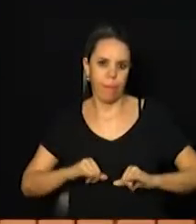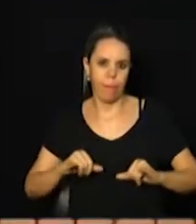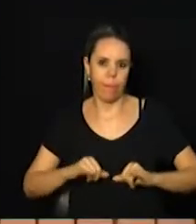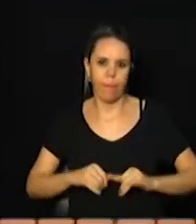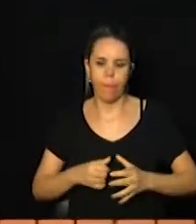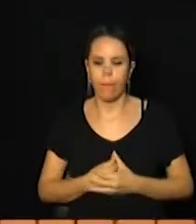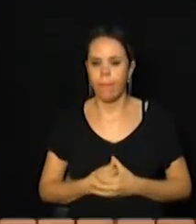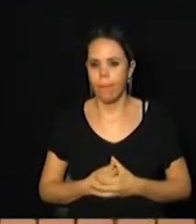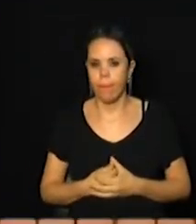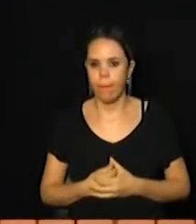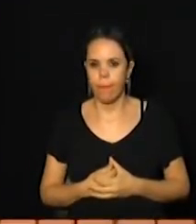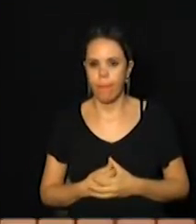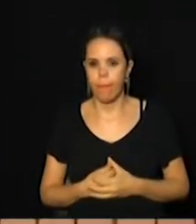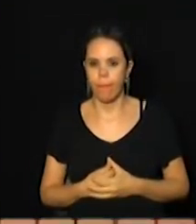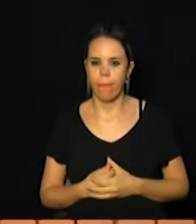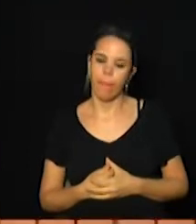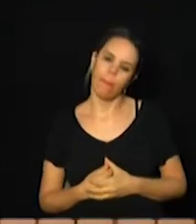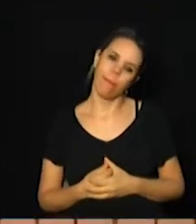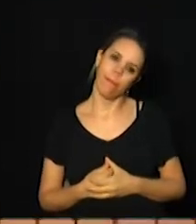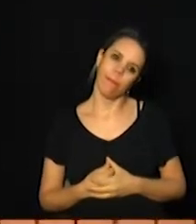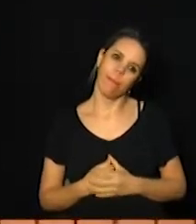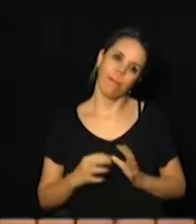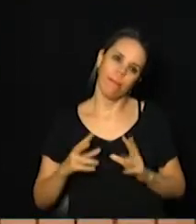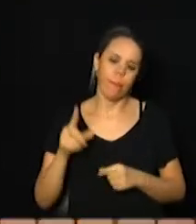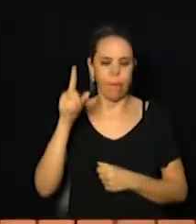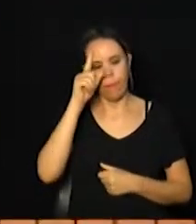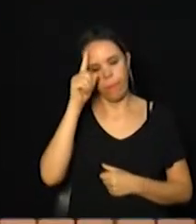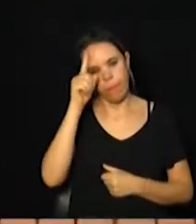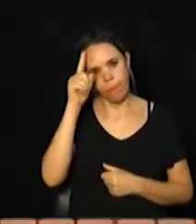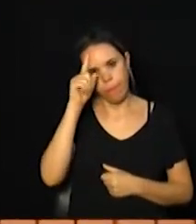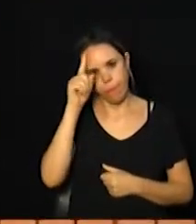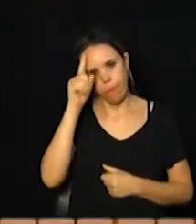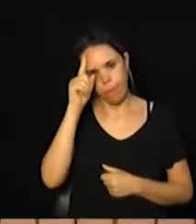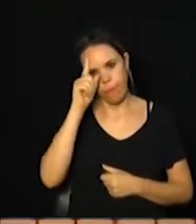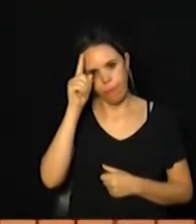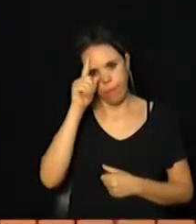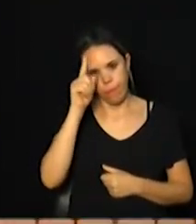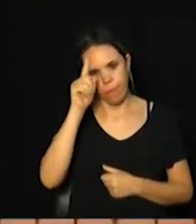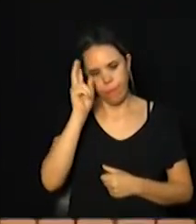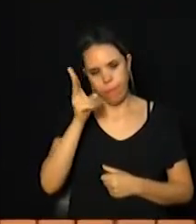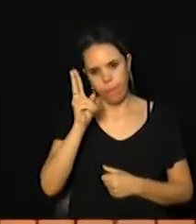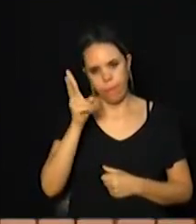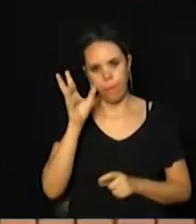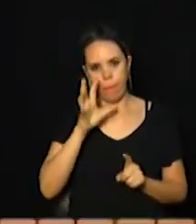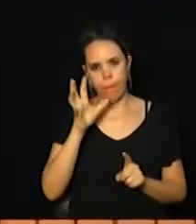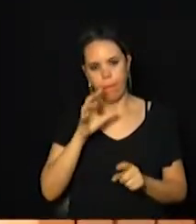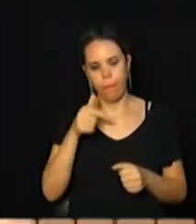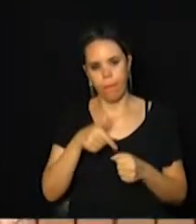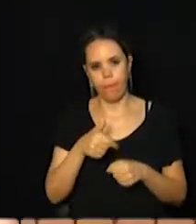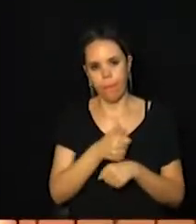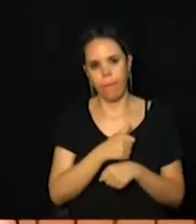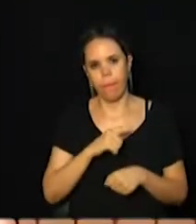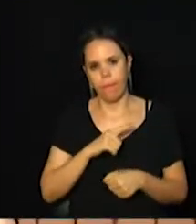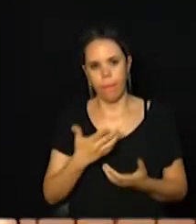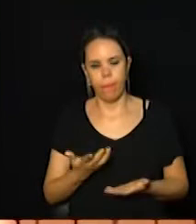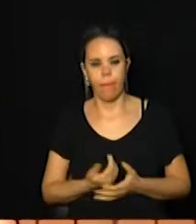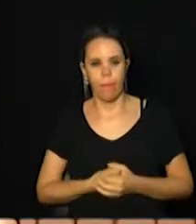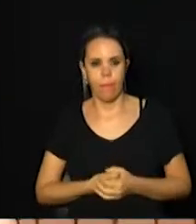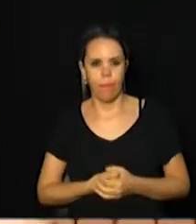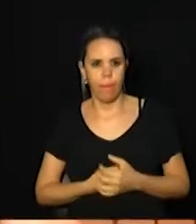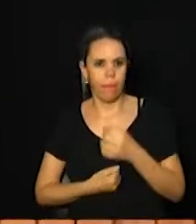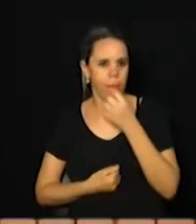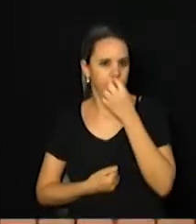é uma sede é todos os dias todos os dias nós temos posto vereador